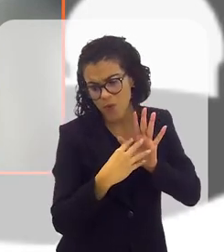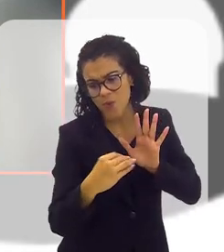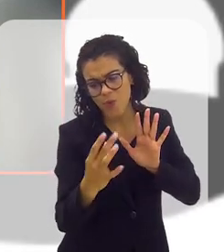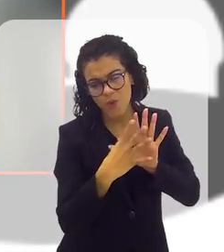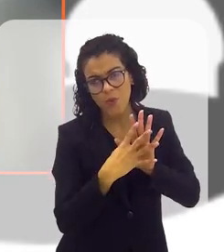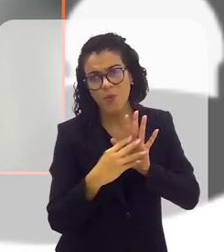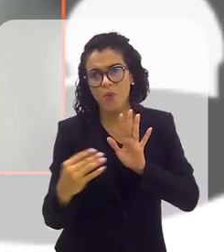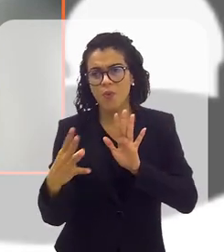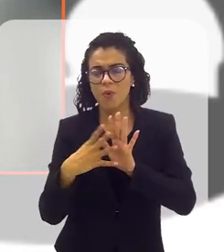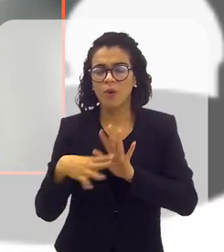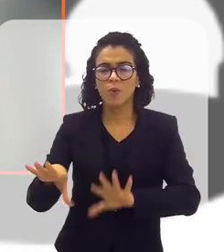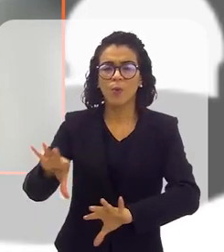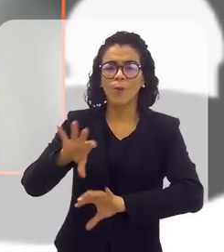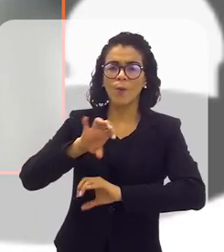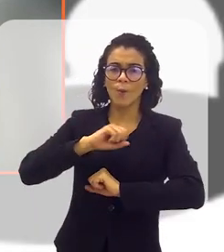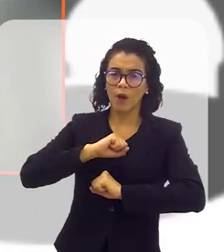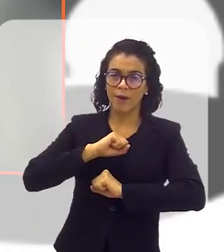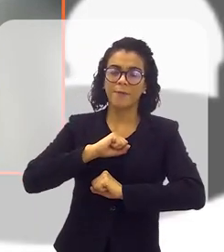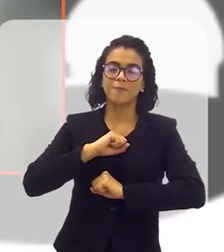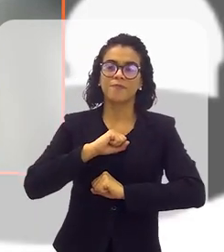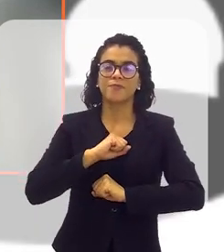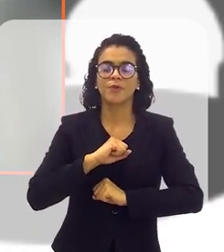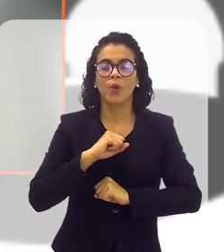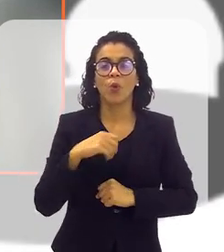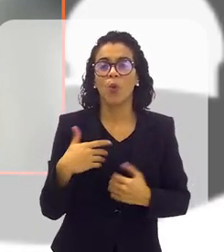se inspirado também,